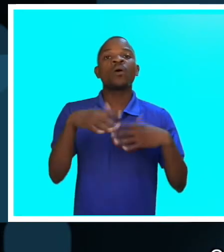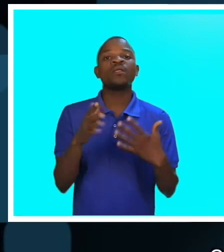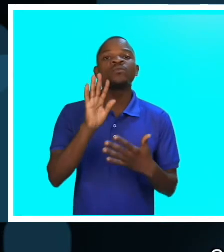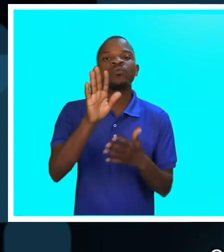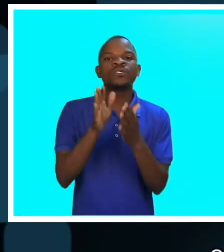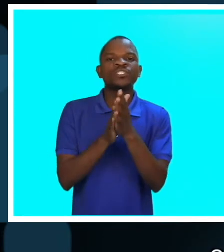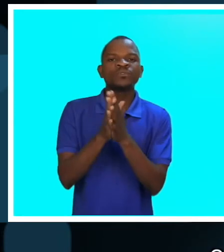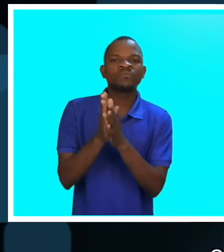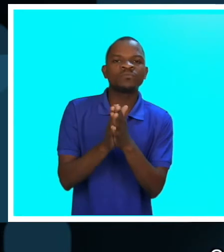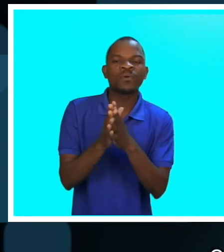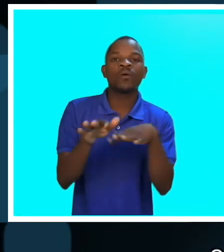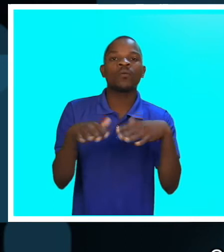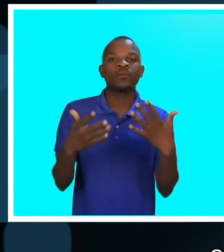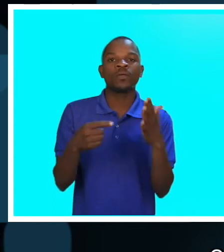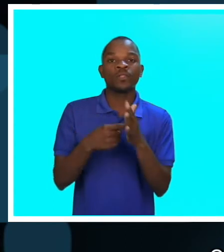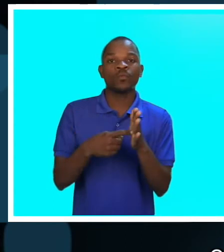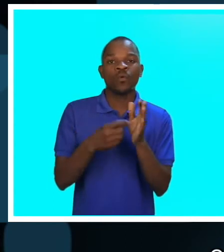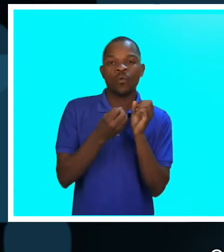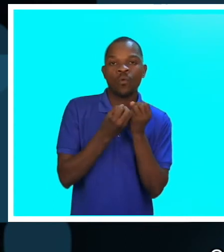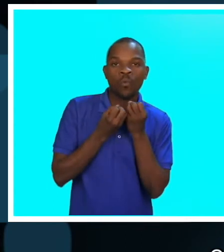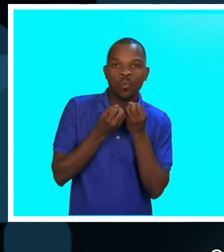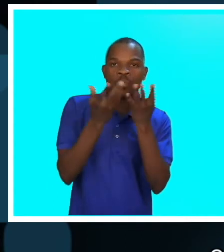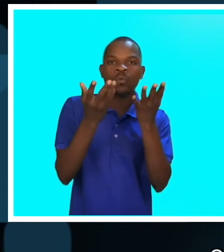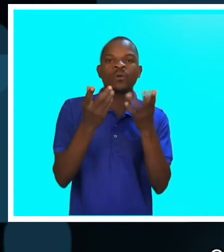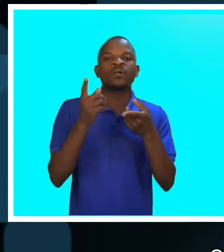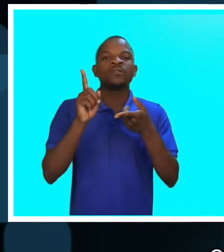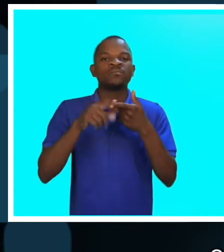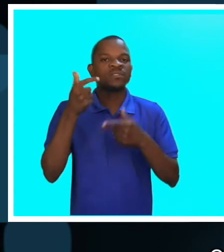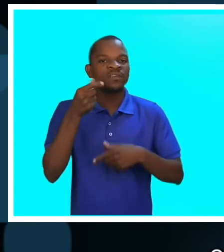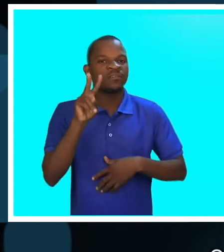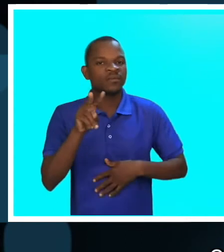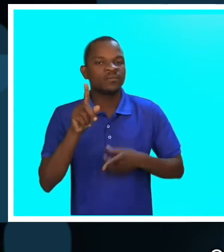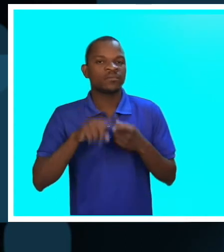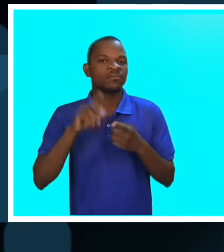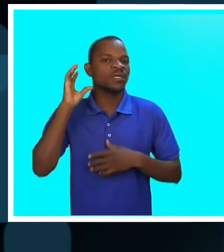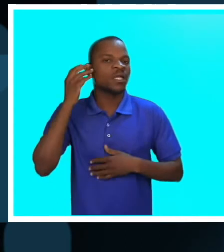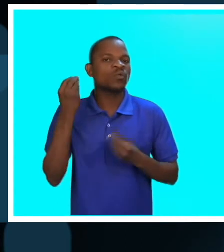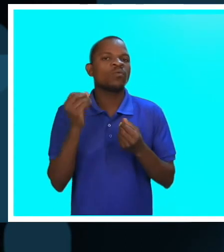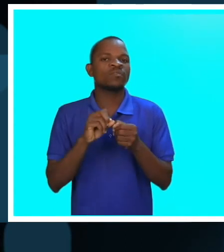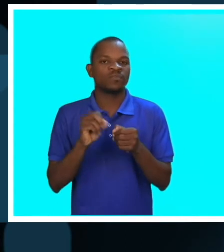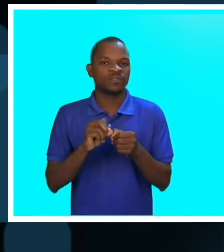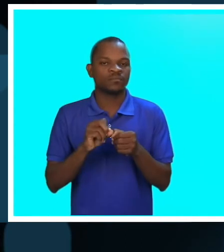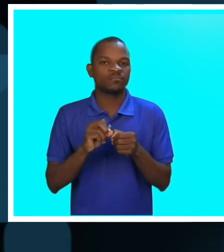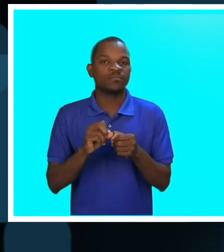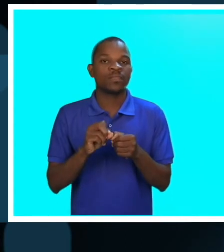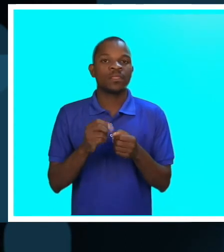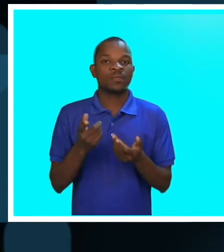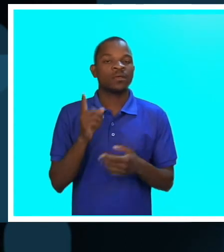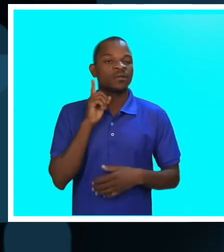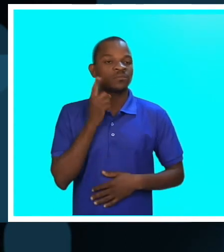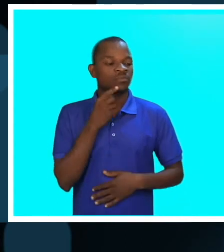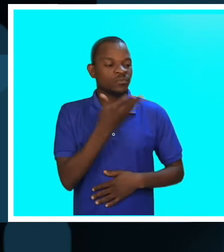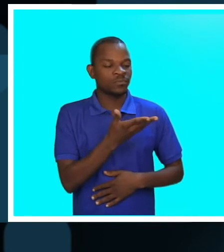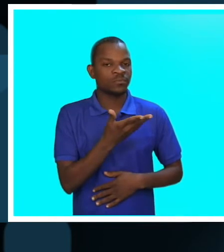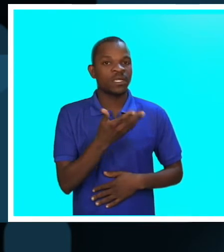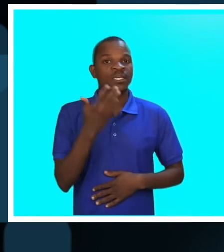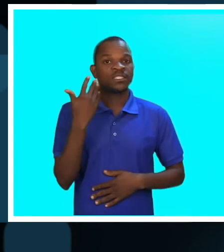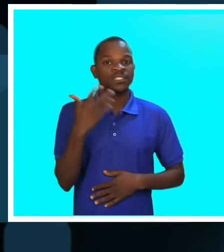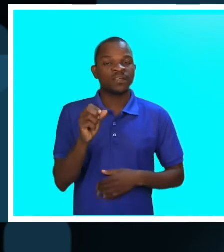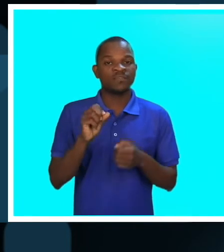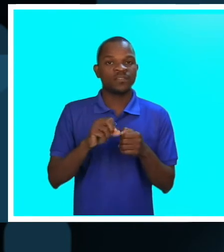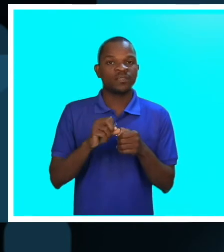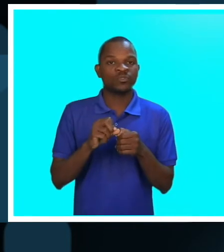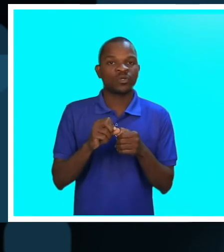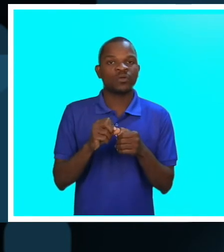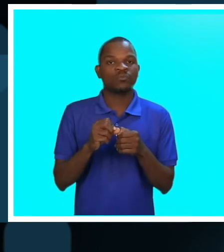espera depois da divulgação desta música nos meios de comunicação social? Como nós já fizemos a gravação em áudio, estamos neste